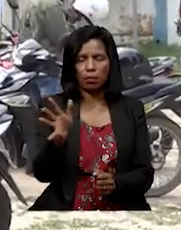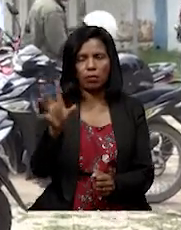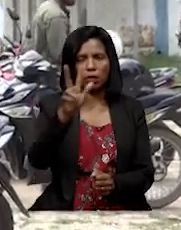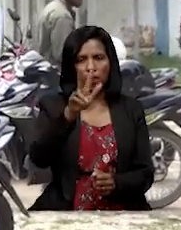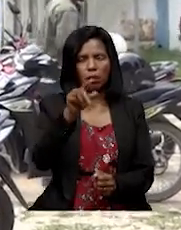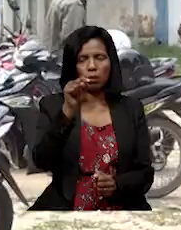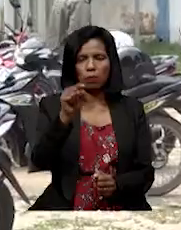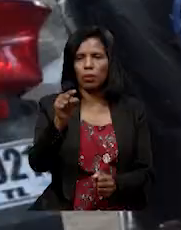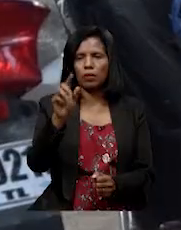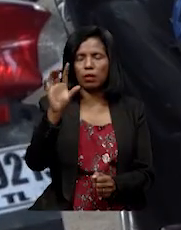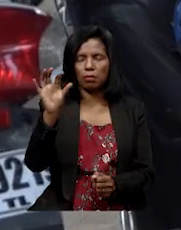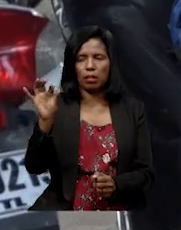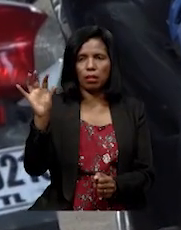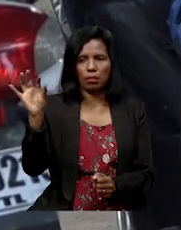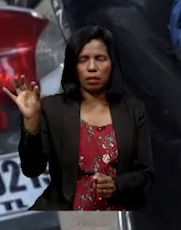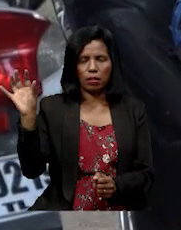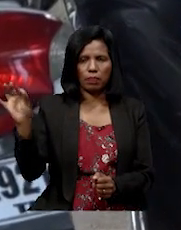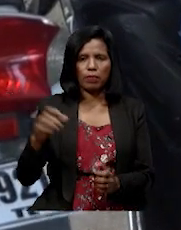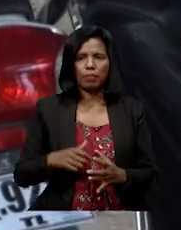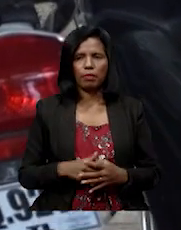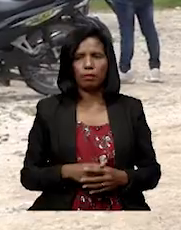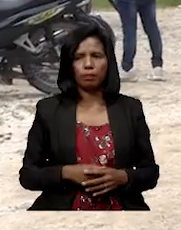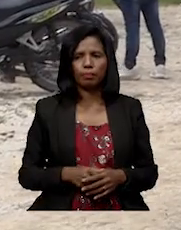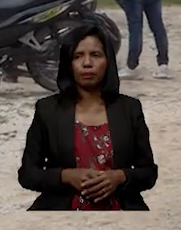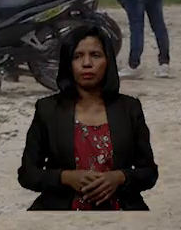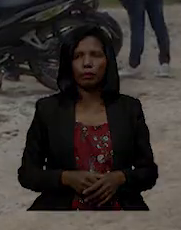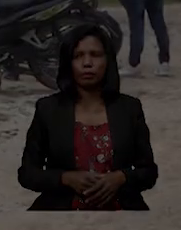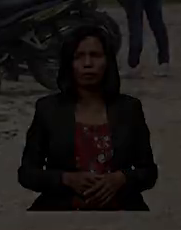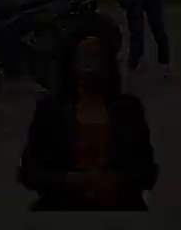sia sia sia. Leopoldina de Carvalho, Dilma Suzetti, GMN.